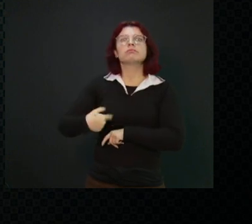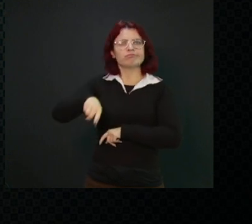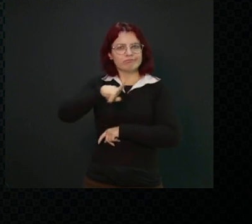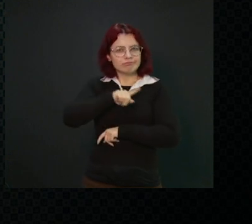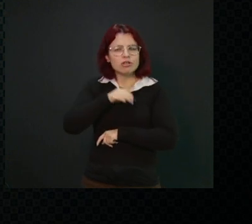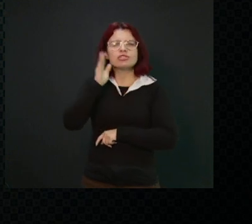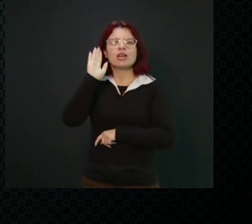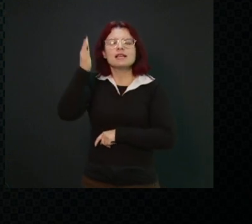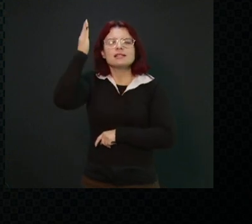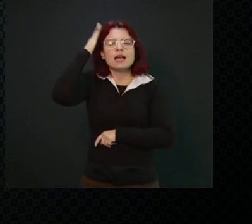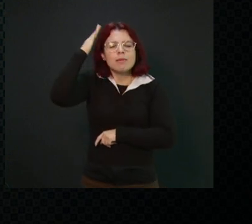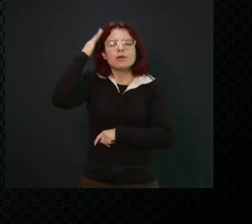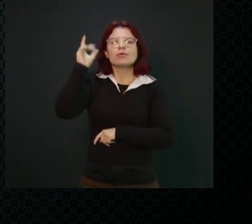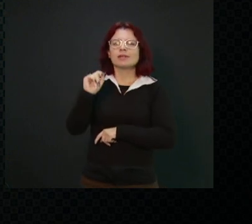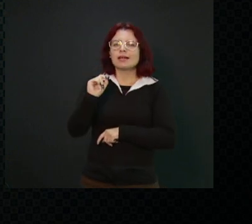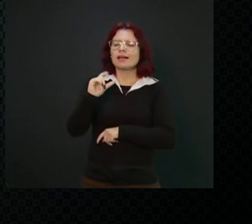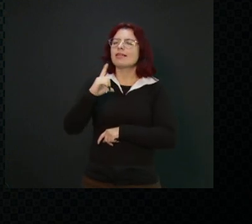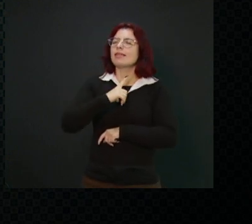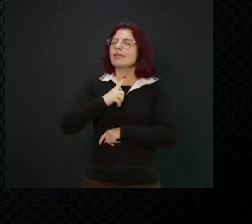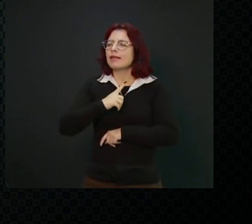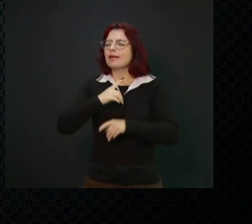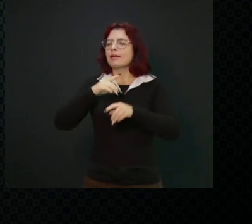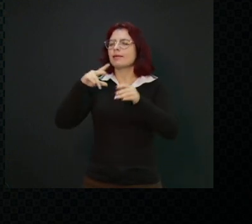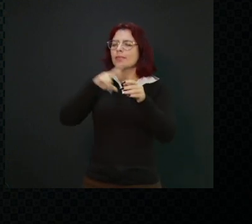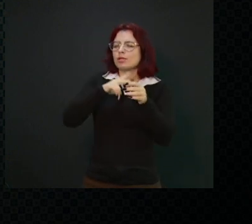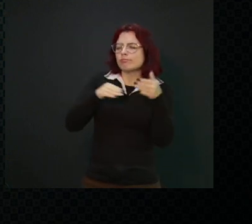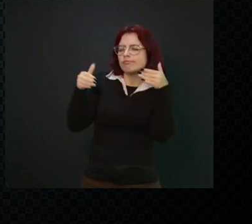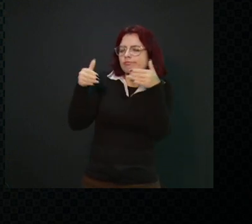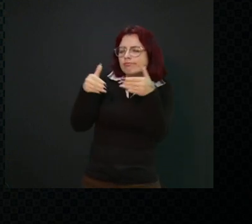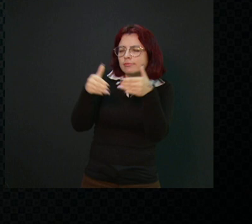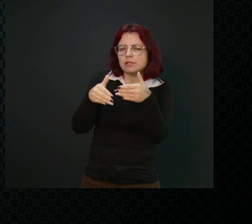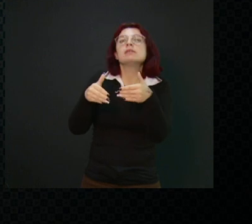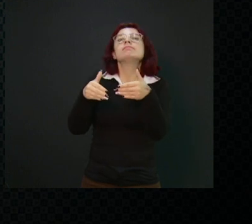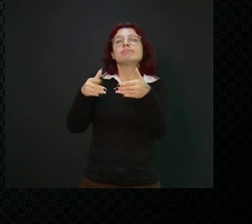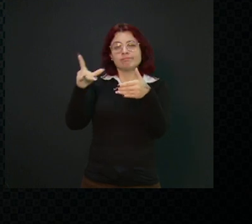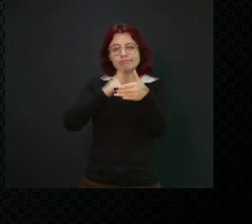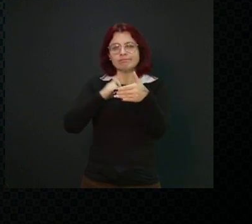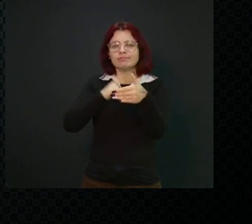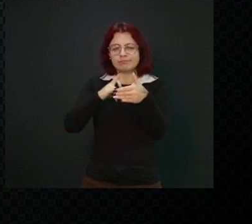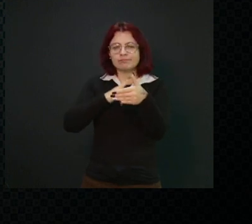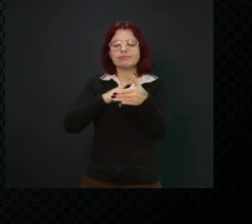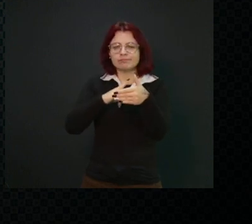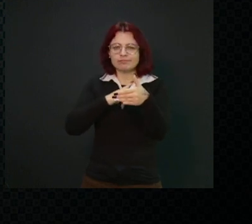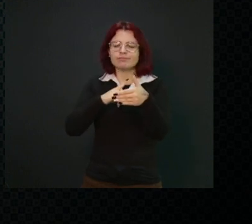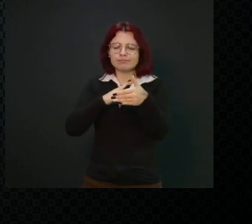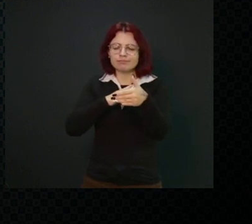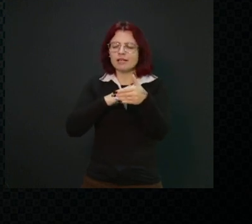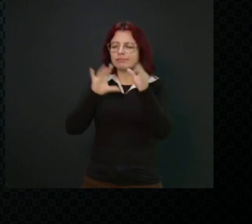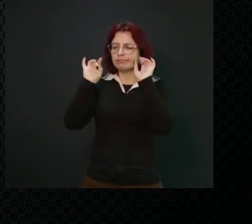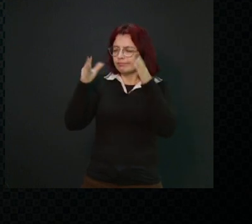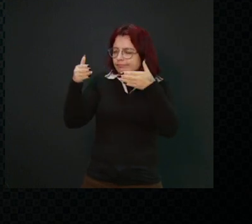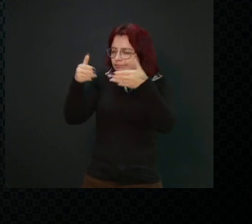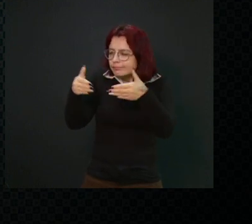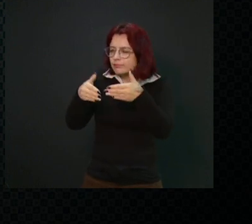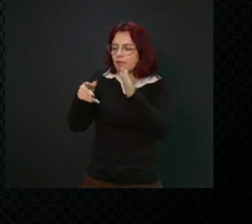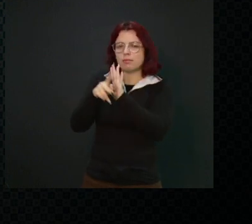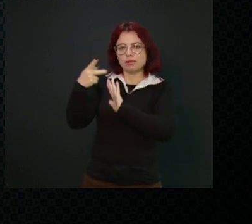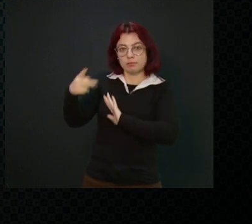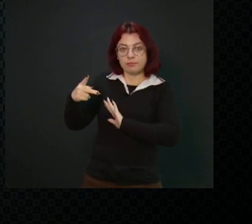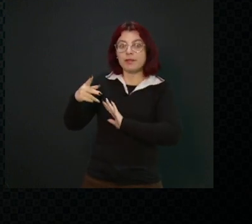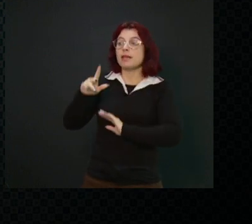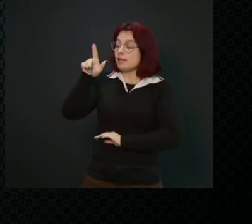tem todas as suas particularidades, né? Igual você colocou, suas singularidades, né? Então é